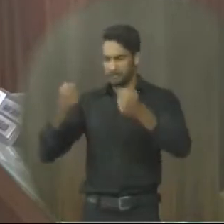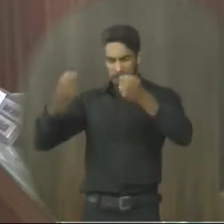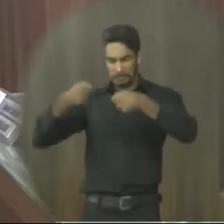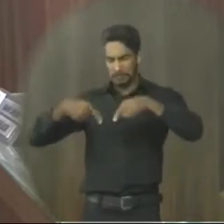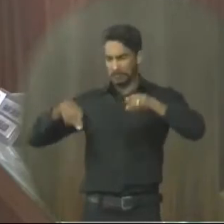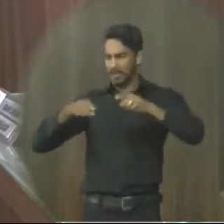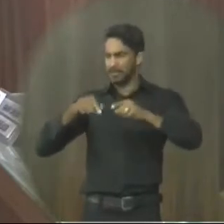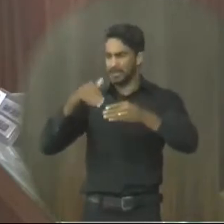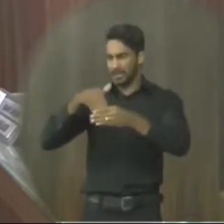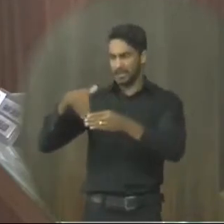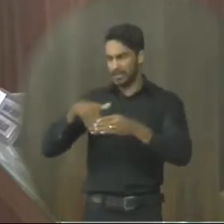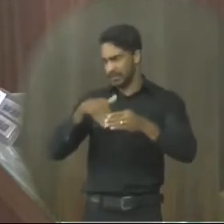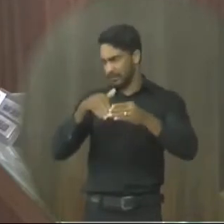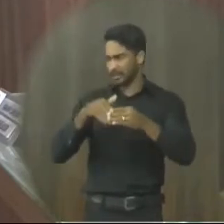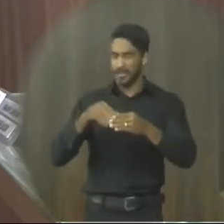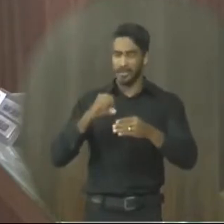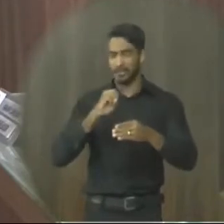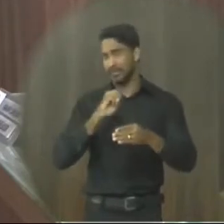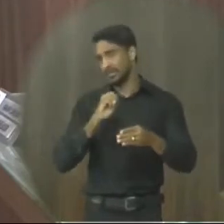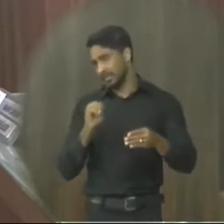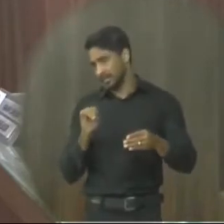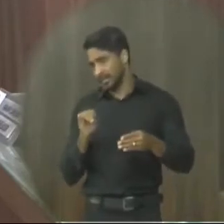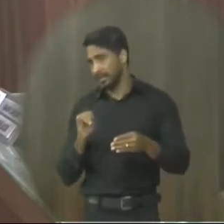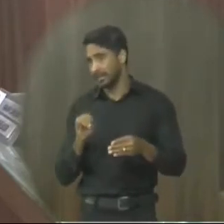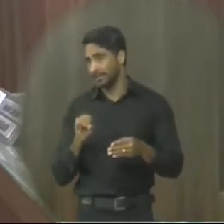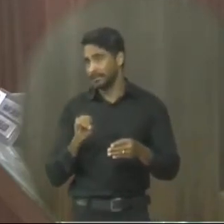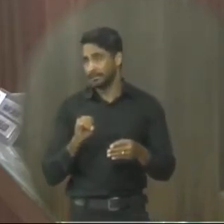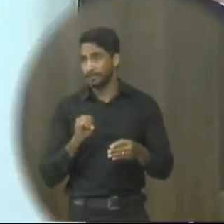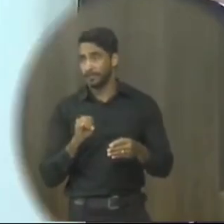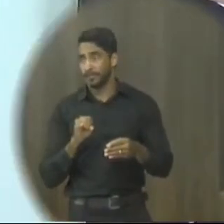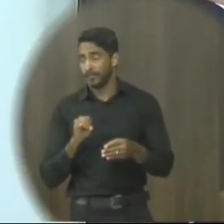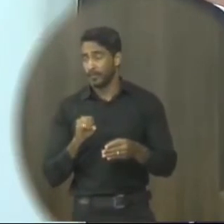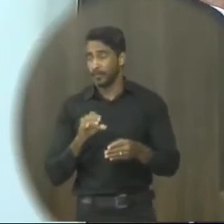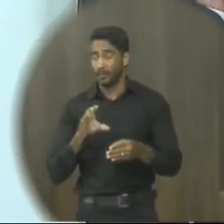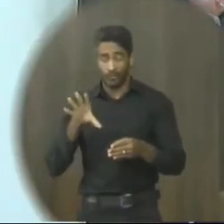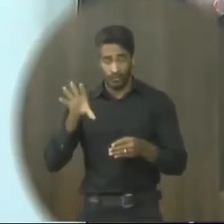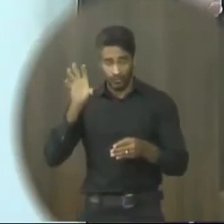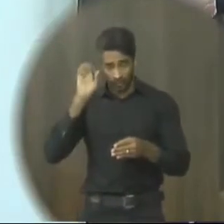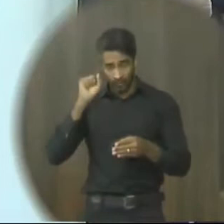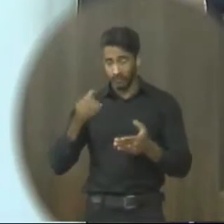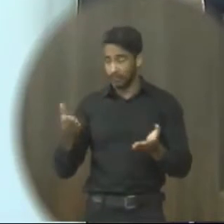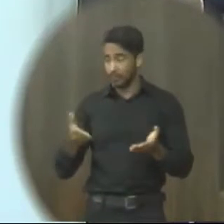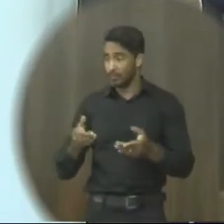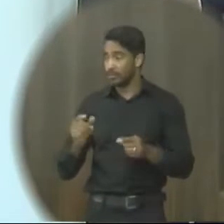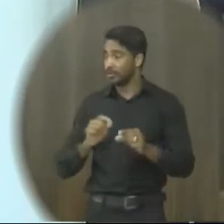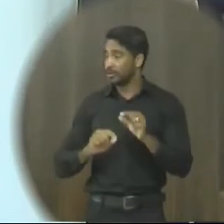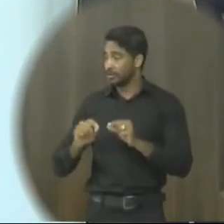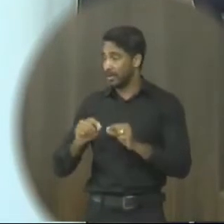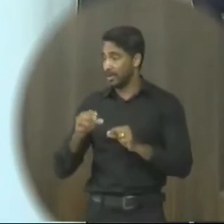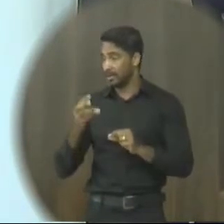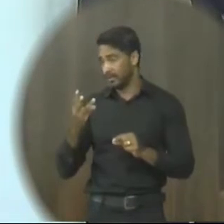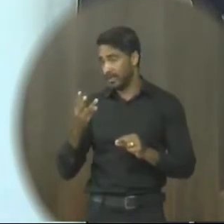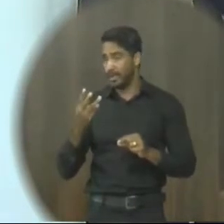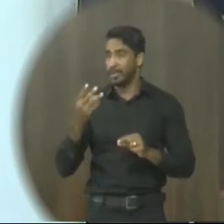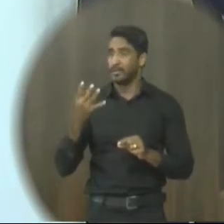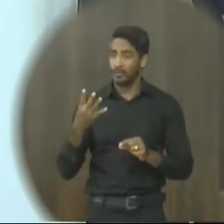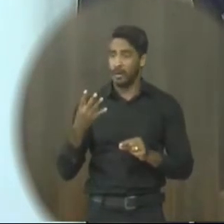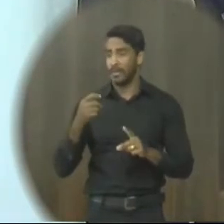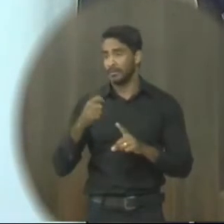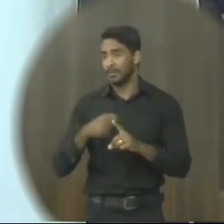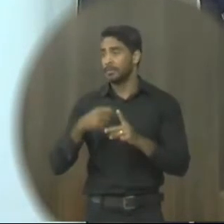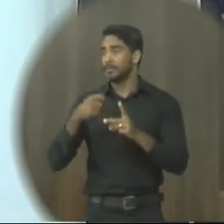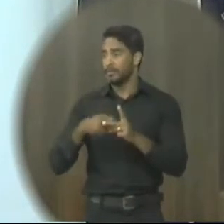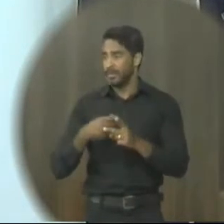passar em votação, se Vossa Excelência nos ouvir aqui hoje, que de 3 ou de 4 em 4 meses